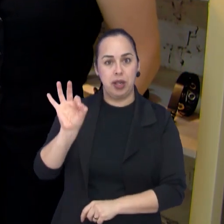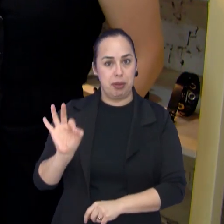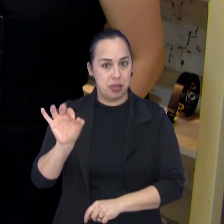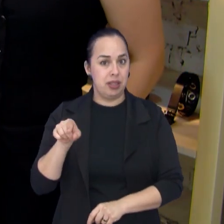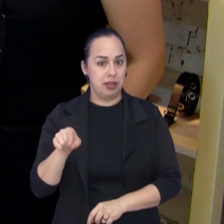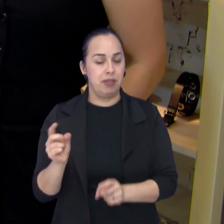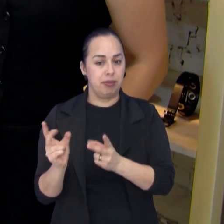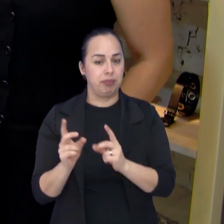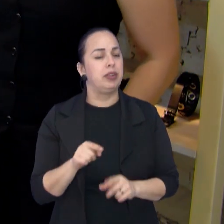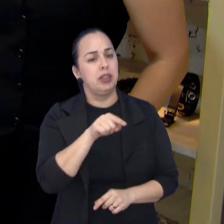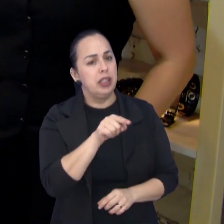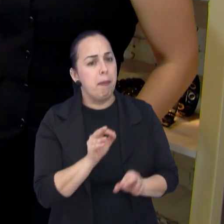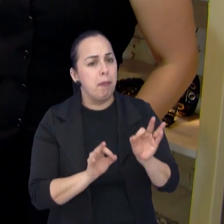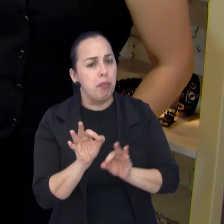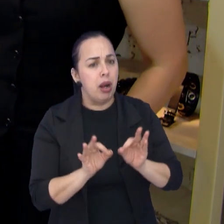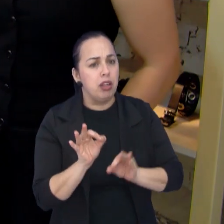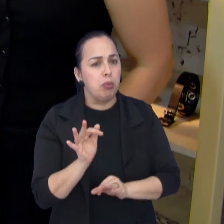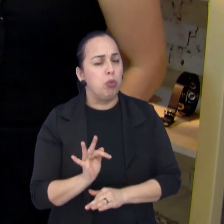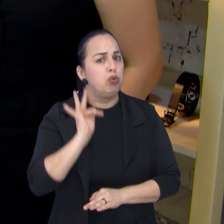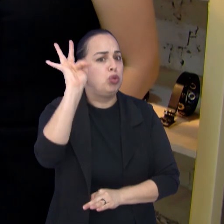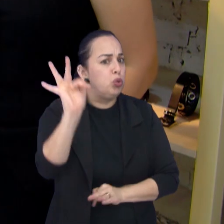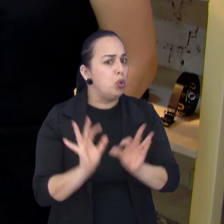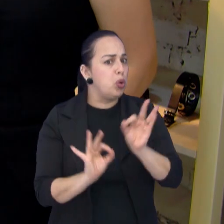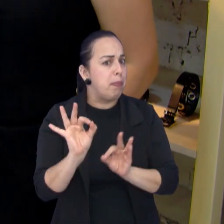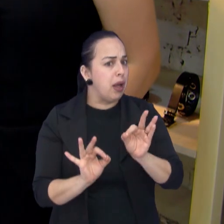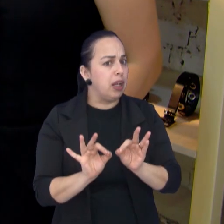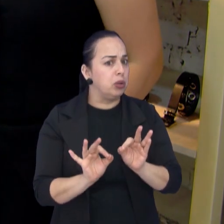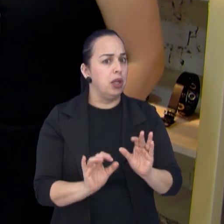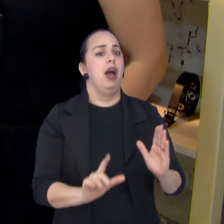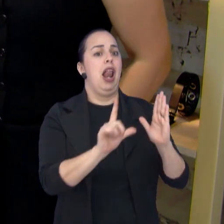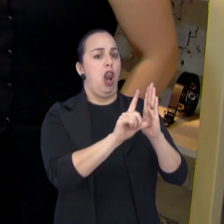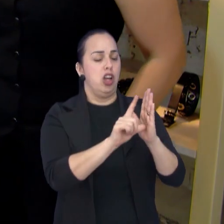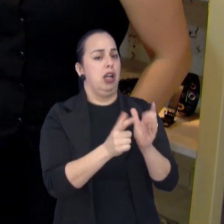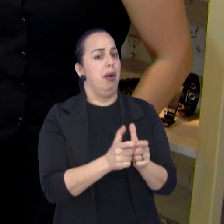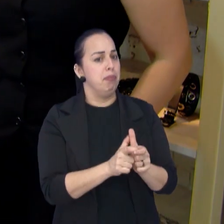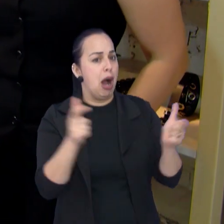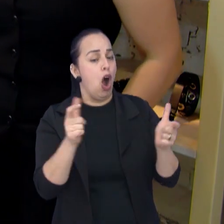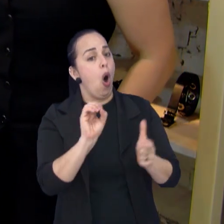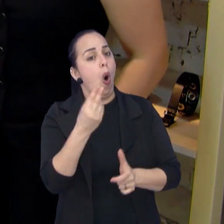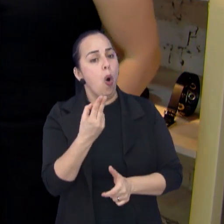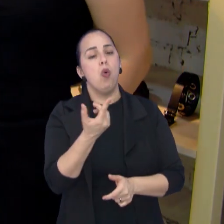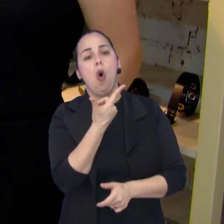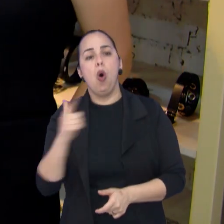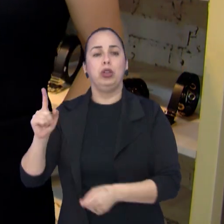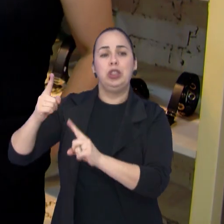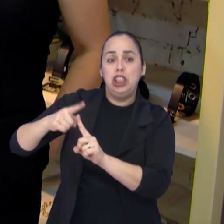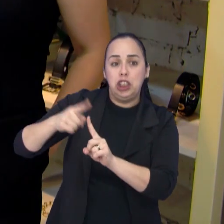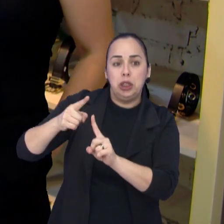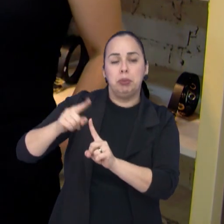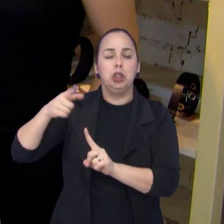Perfeito. E você tem planos para o futuro, alguma expansão? Até outro segmento, talvez o segmento da